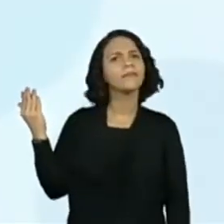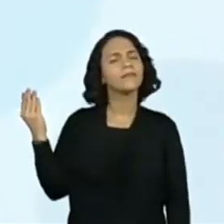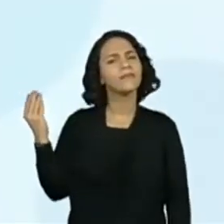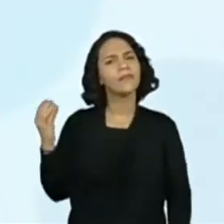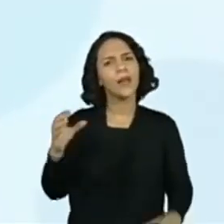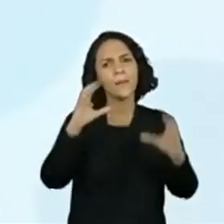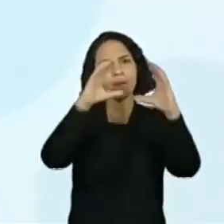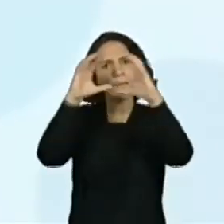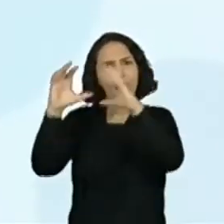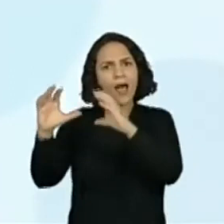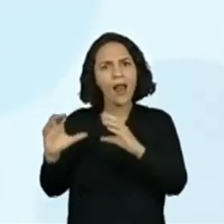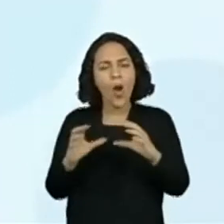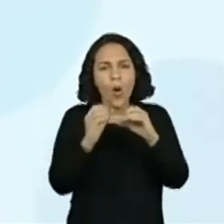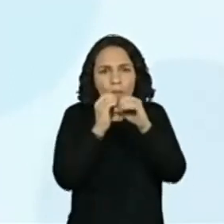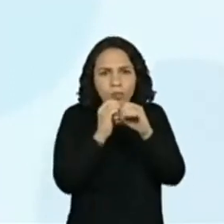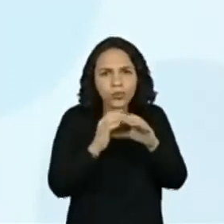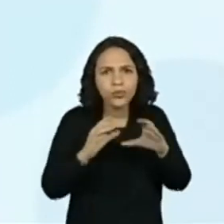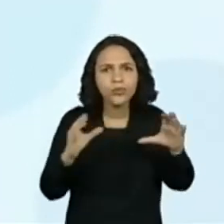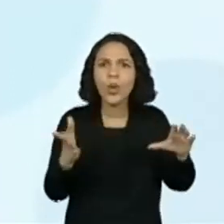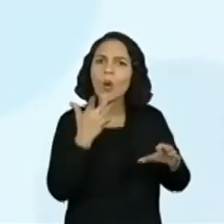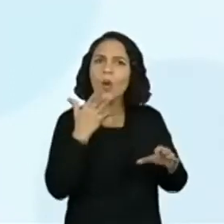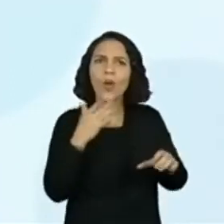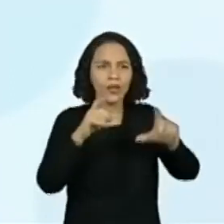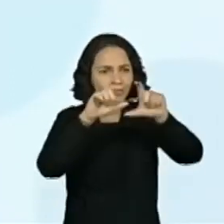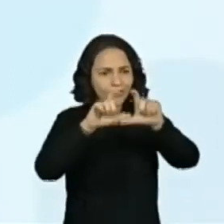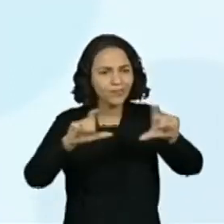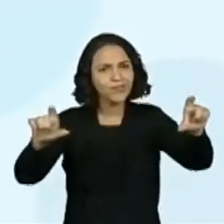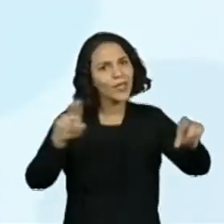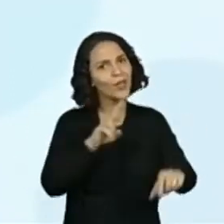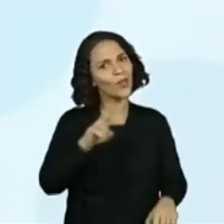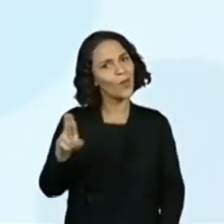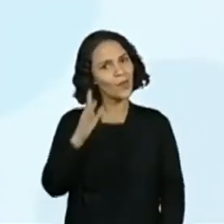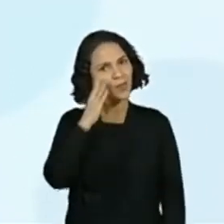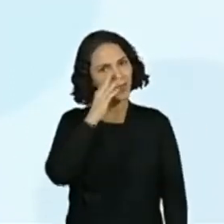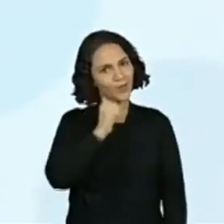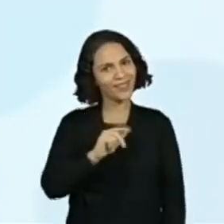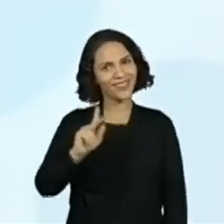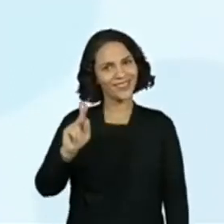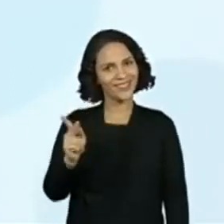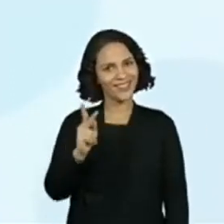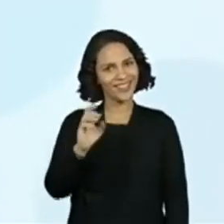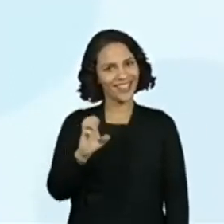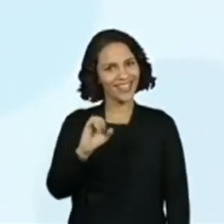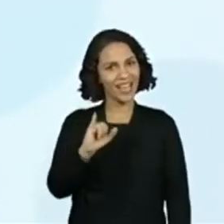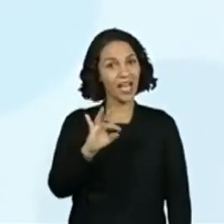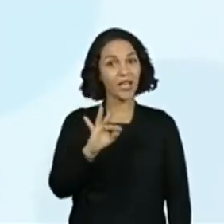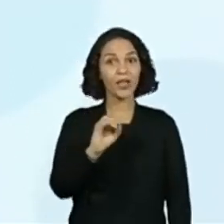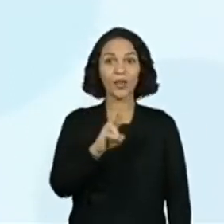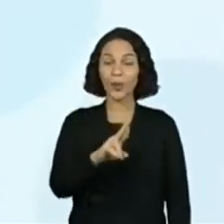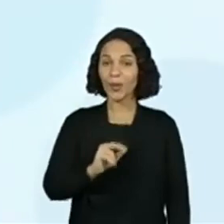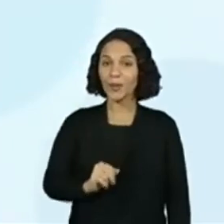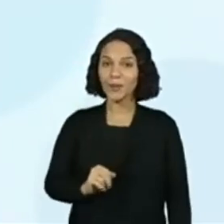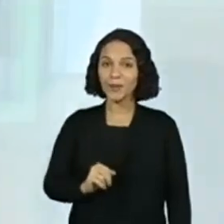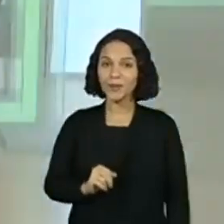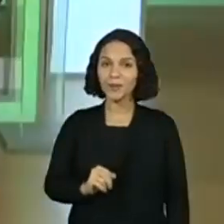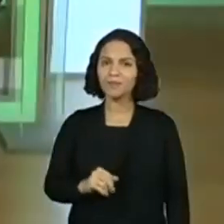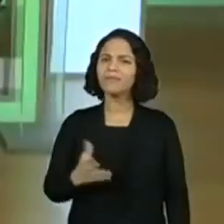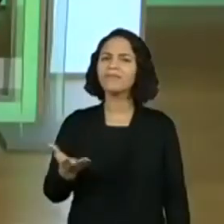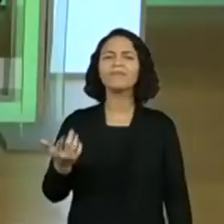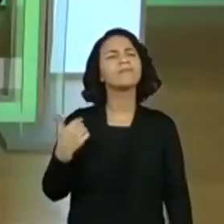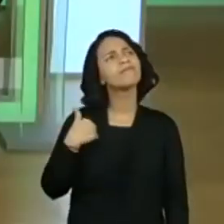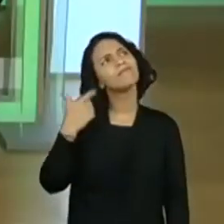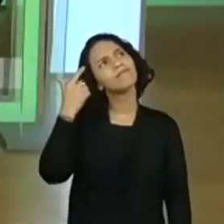Balões coloridos, uma faixa ali com um nome muito bonito, por sinal, Heitor. Isso me